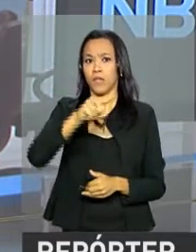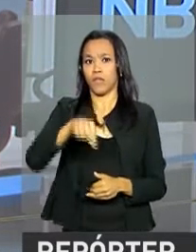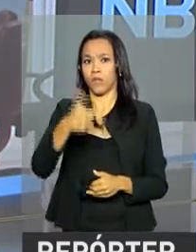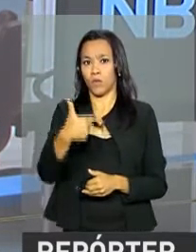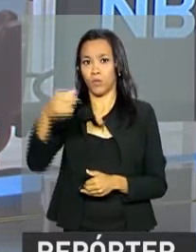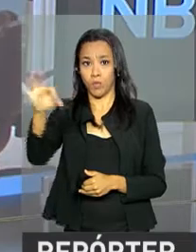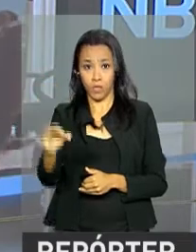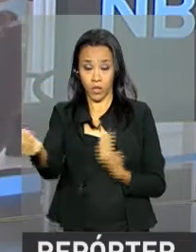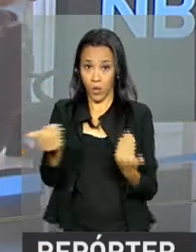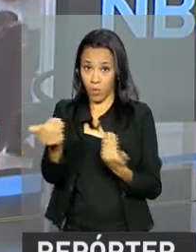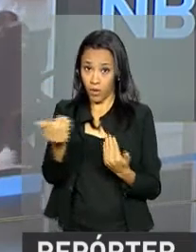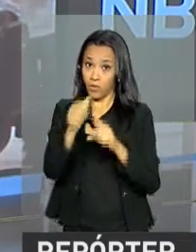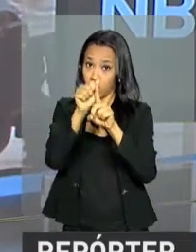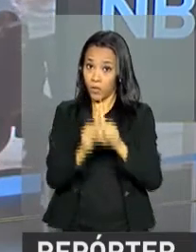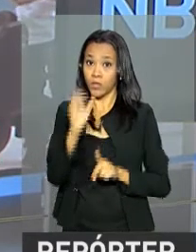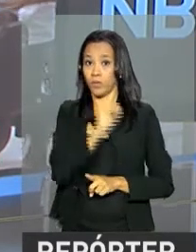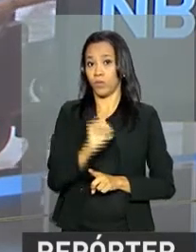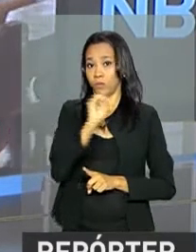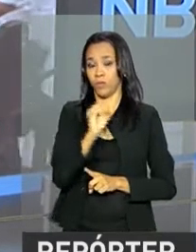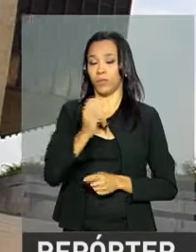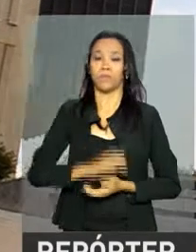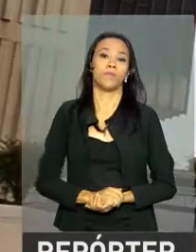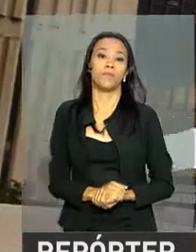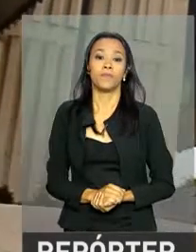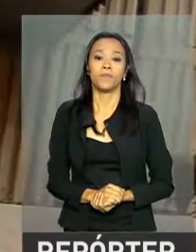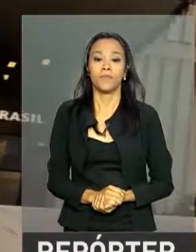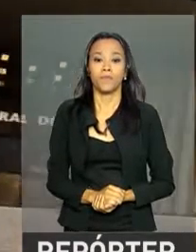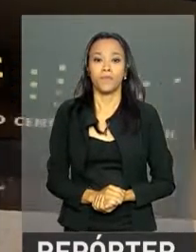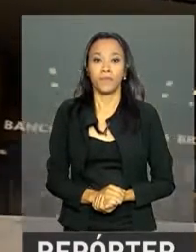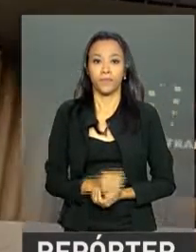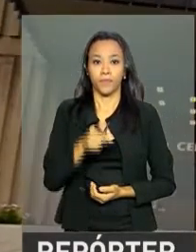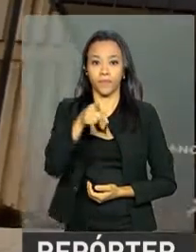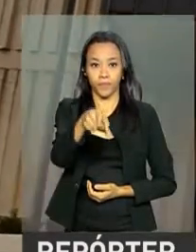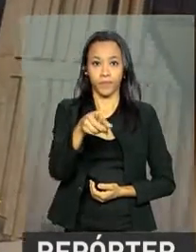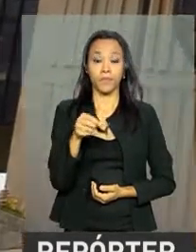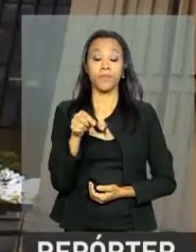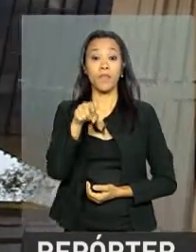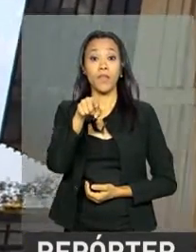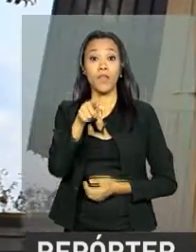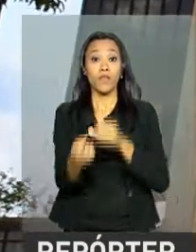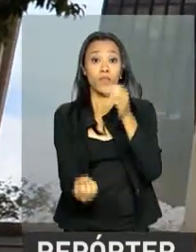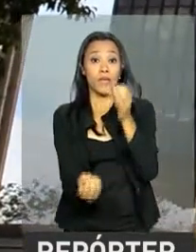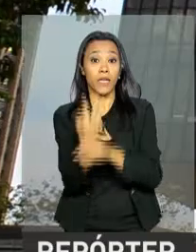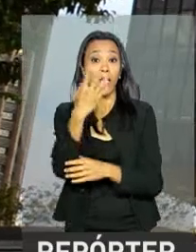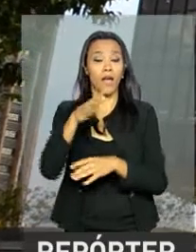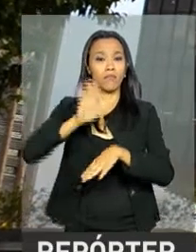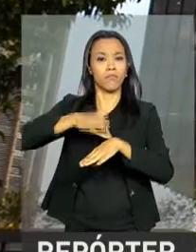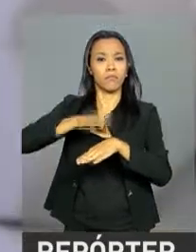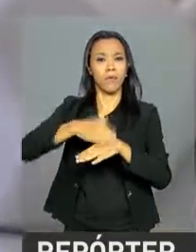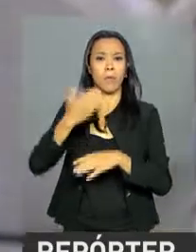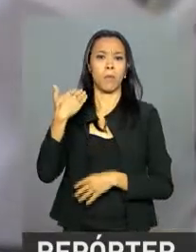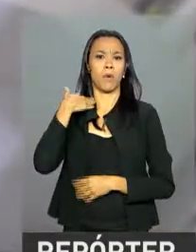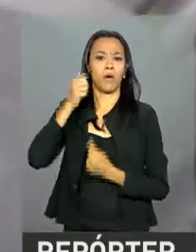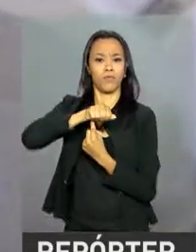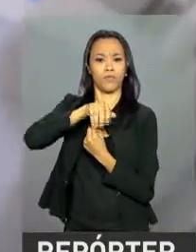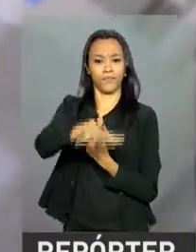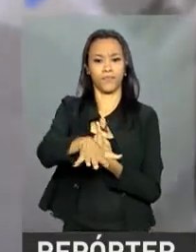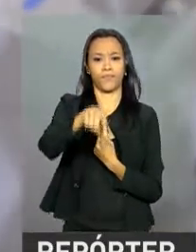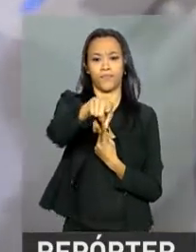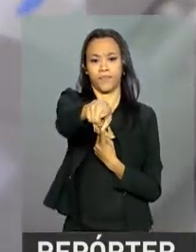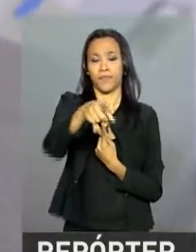relação ao mês de outubro o ibc br foi criado pelo banco central a instituição